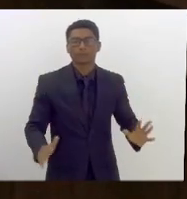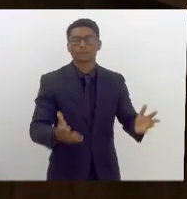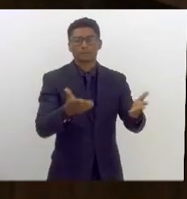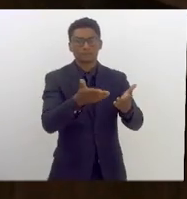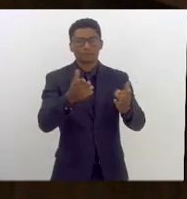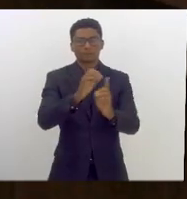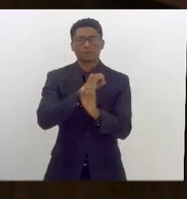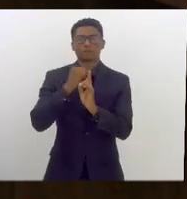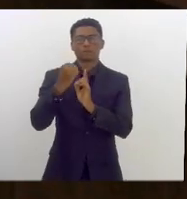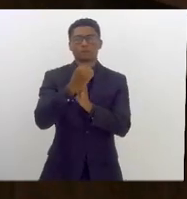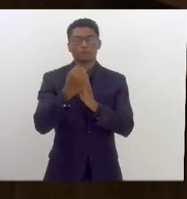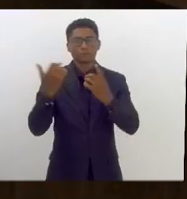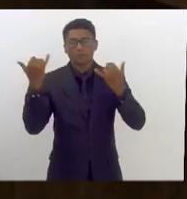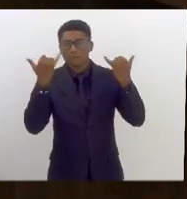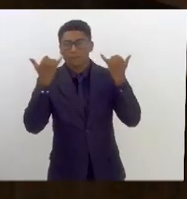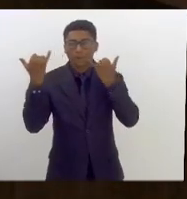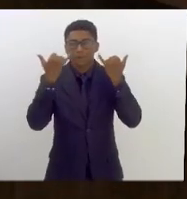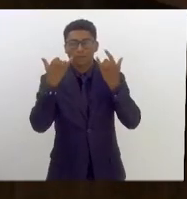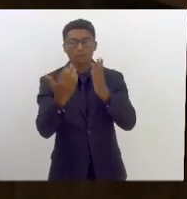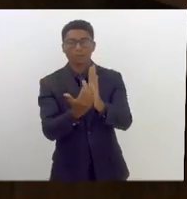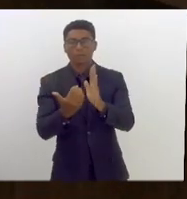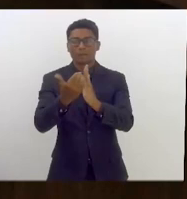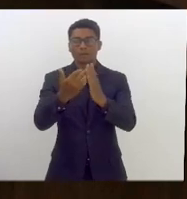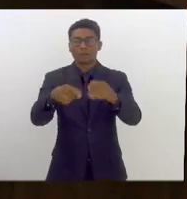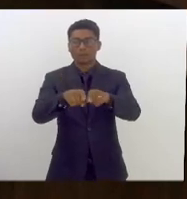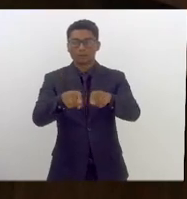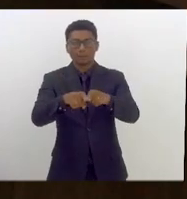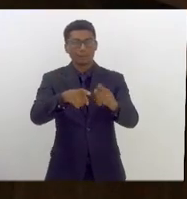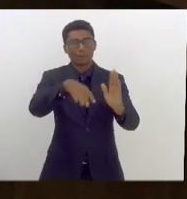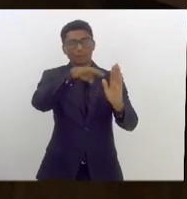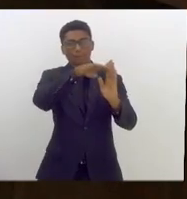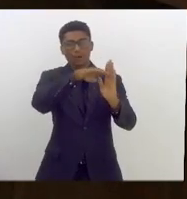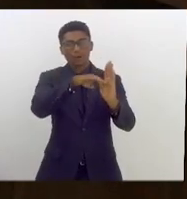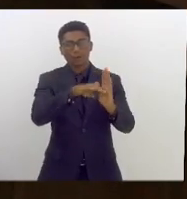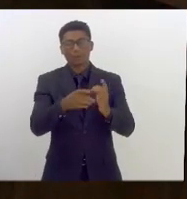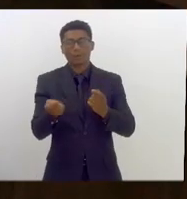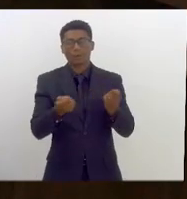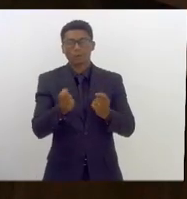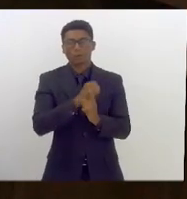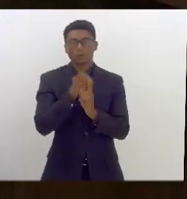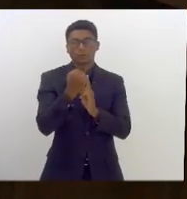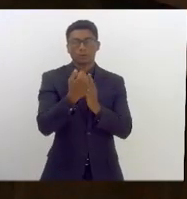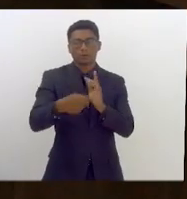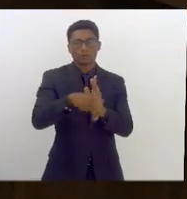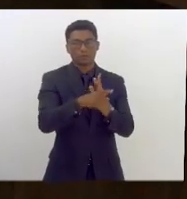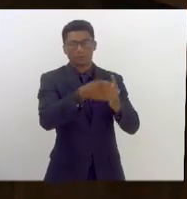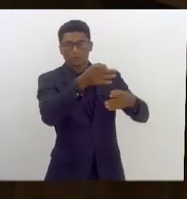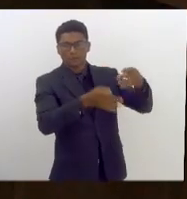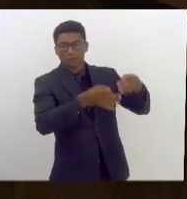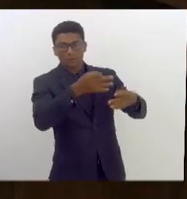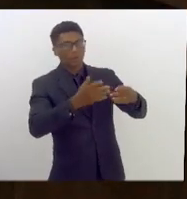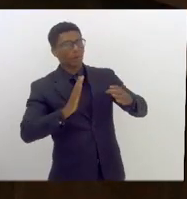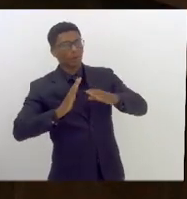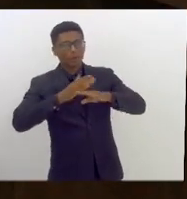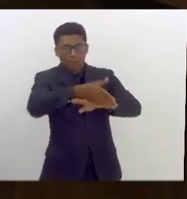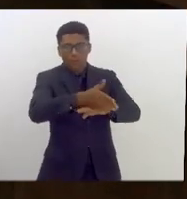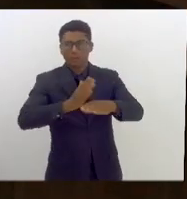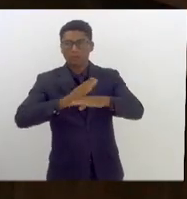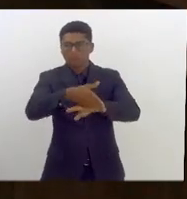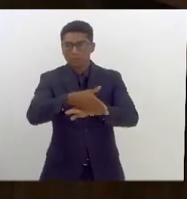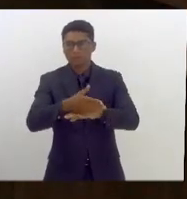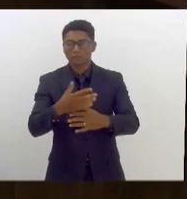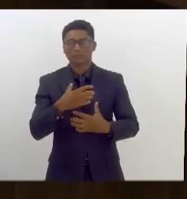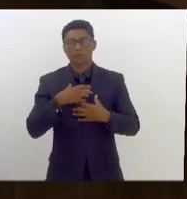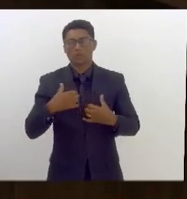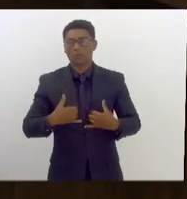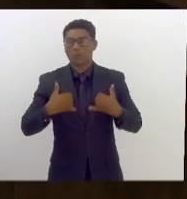e a participar de programas de controle social do tribunal. E eu tenho muito orgulho de dizer que o meu